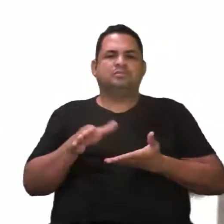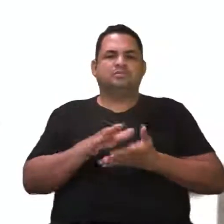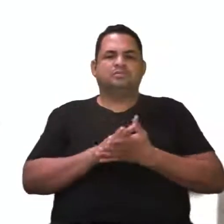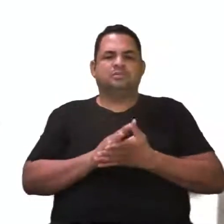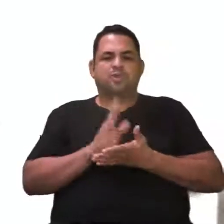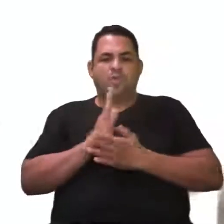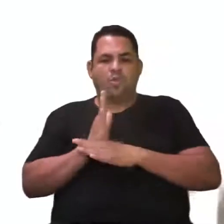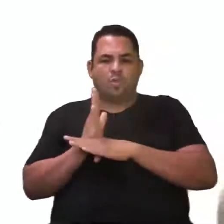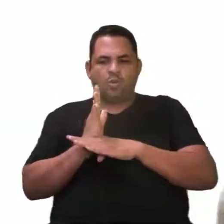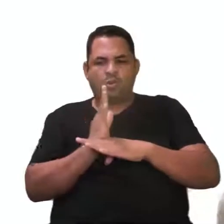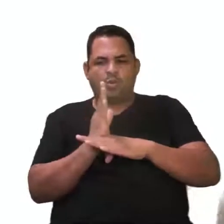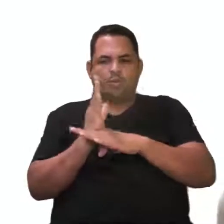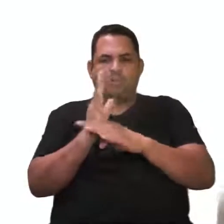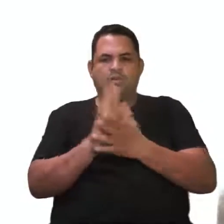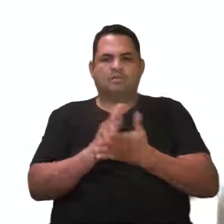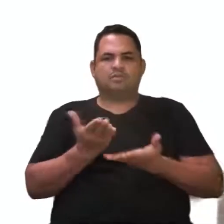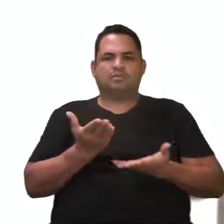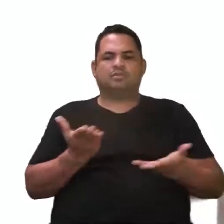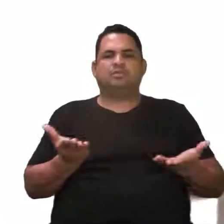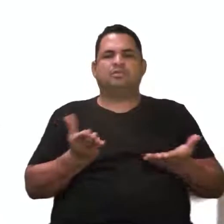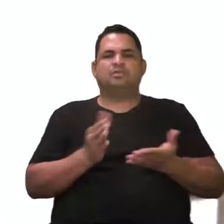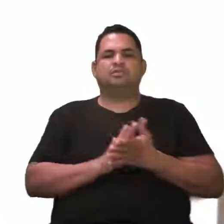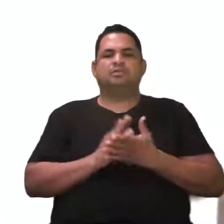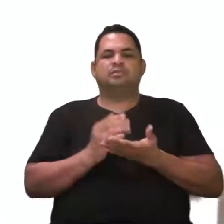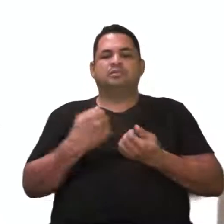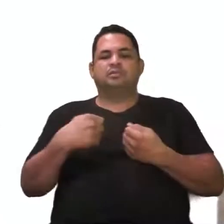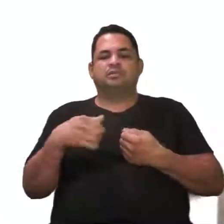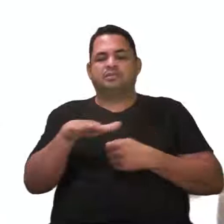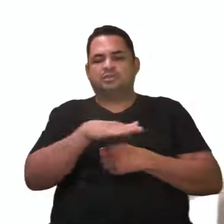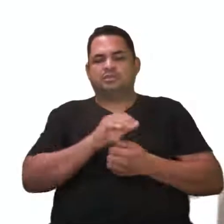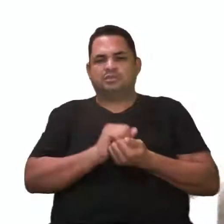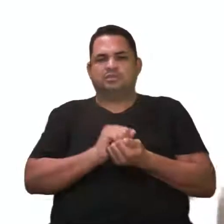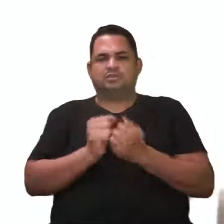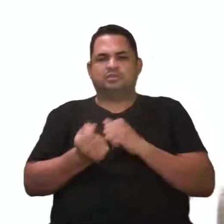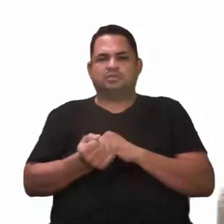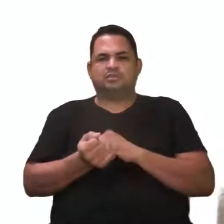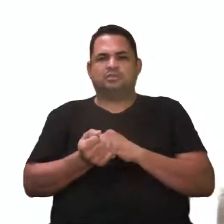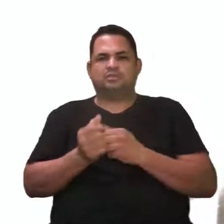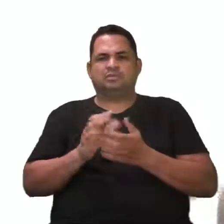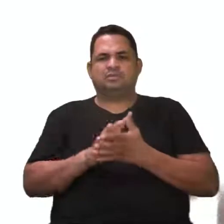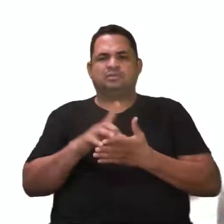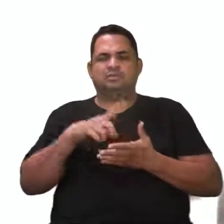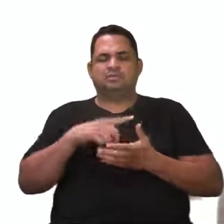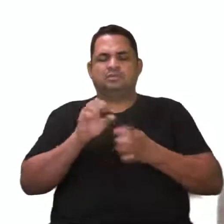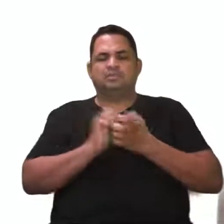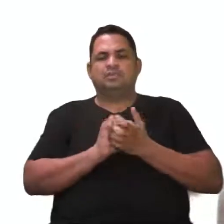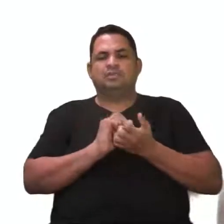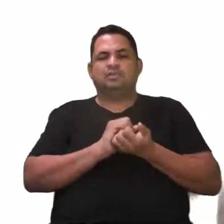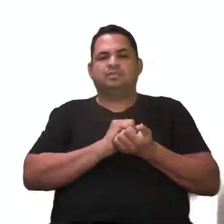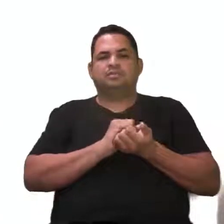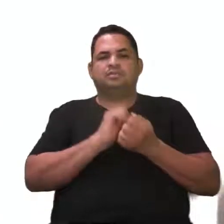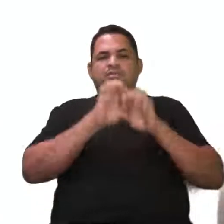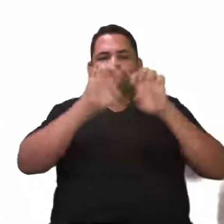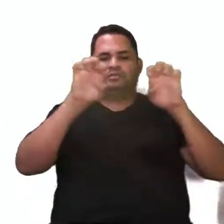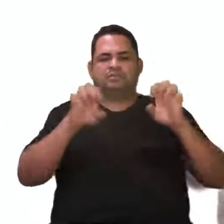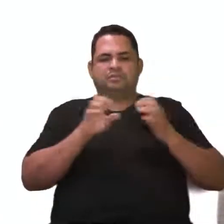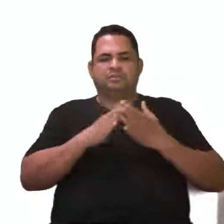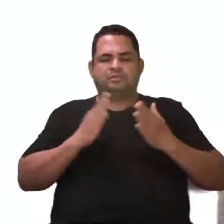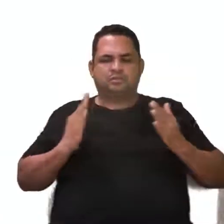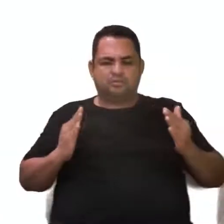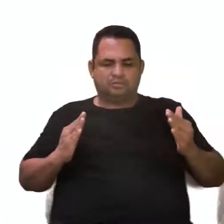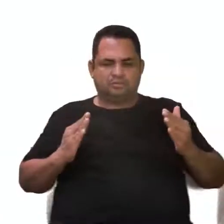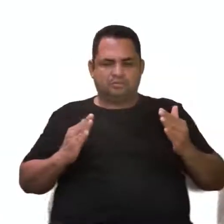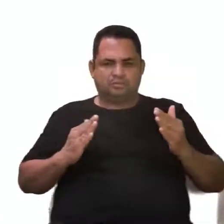um tubarão, eles estavam nesse mesmo ambiente, tiveram que se adaptar a esse ambiente e agora eles tiveram as suas estruturas se